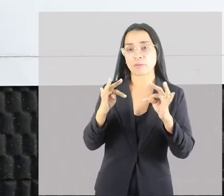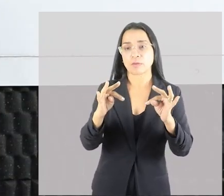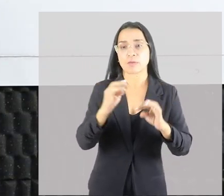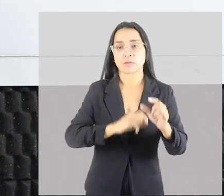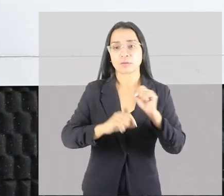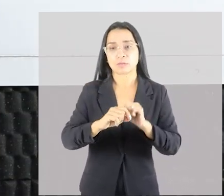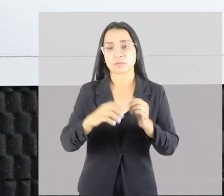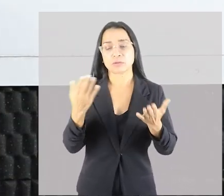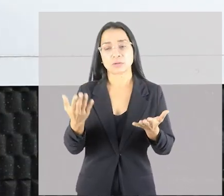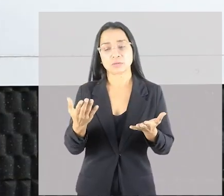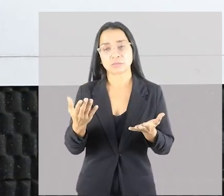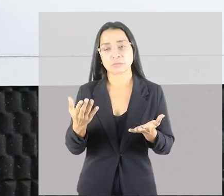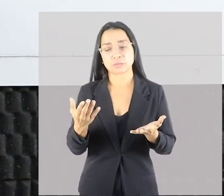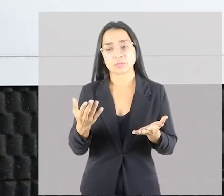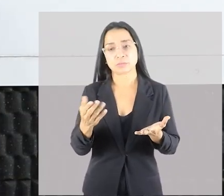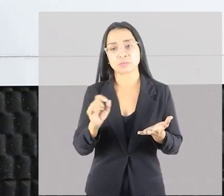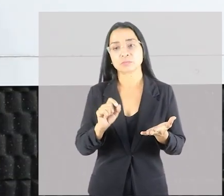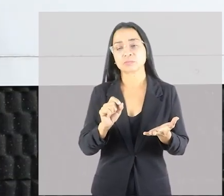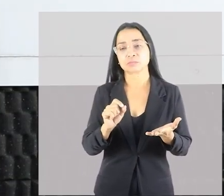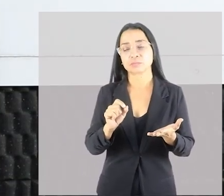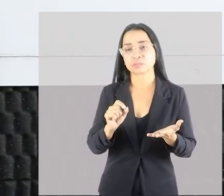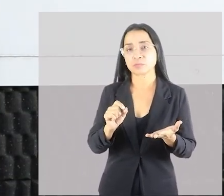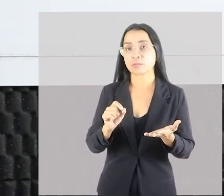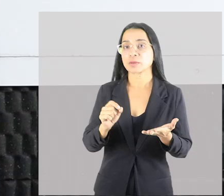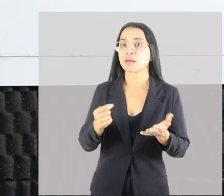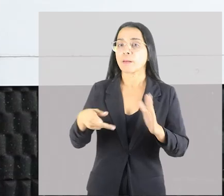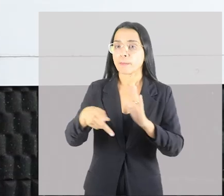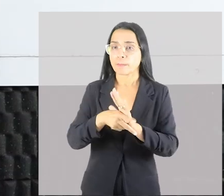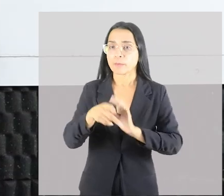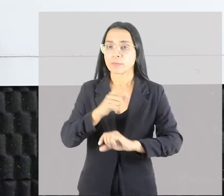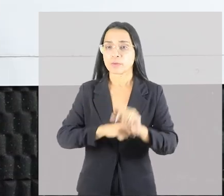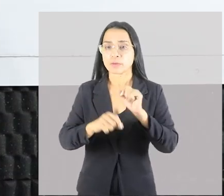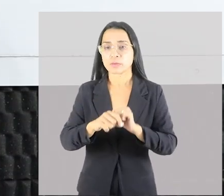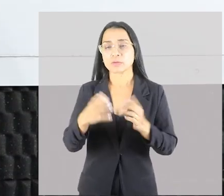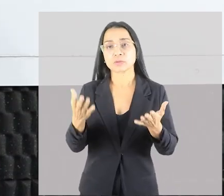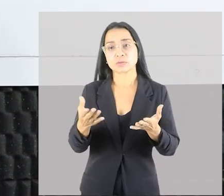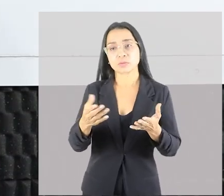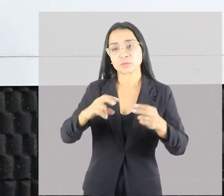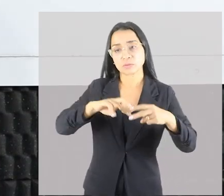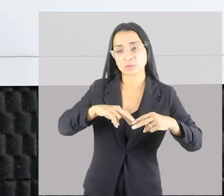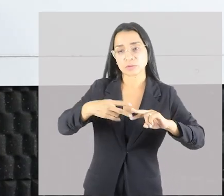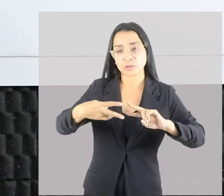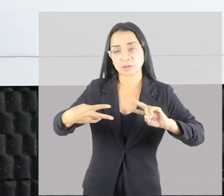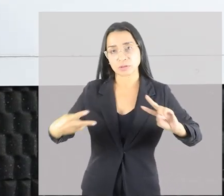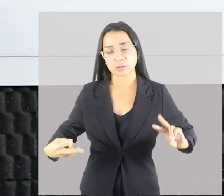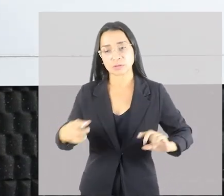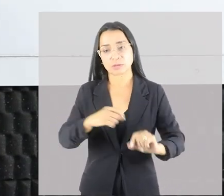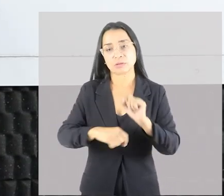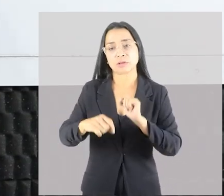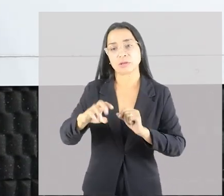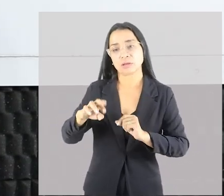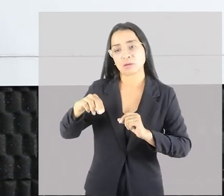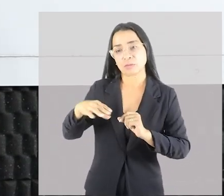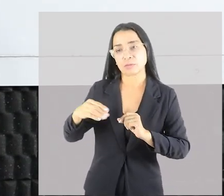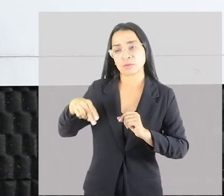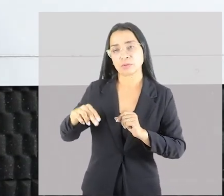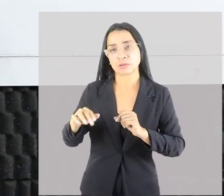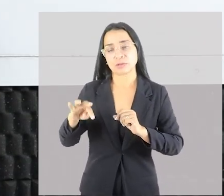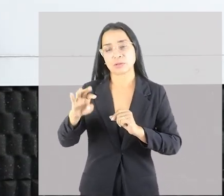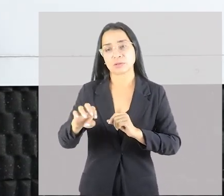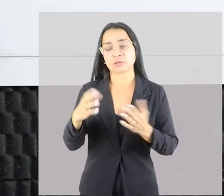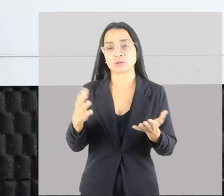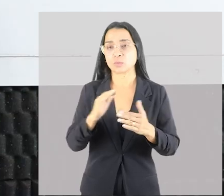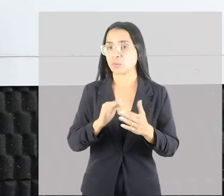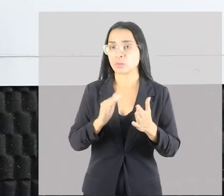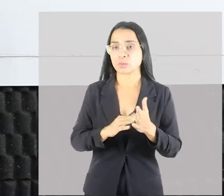né? Ou engenharia genética e mais especificamente do DNA recombinante. Na verdade, gente,